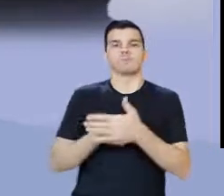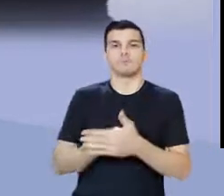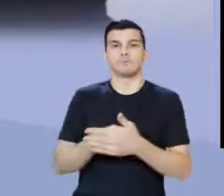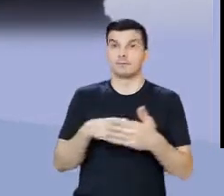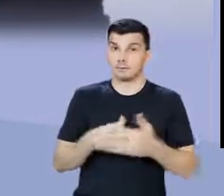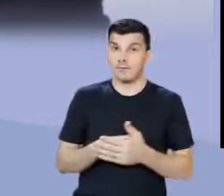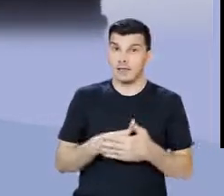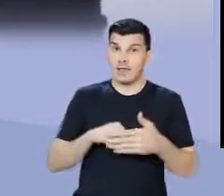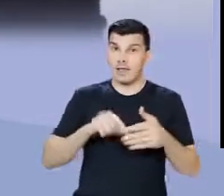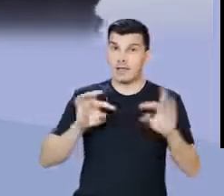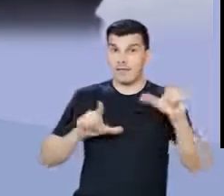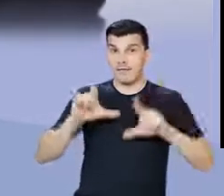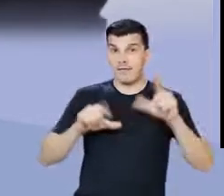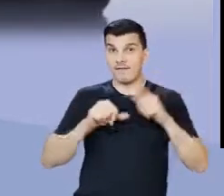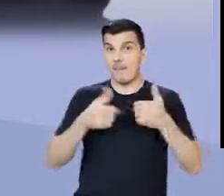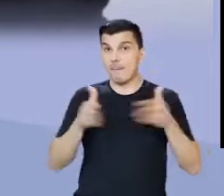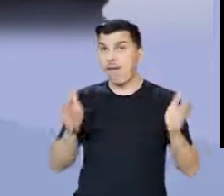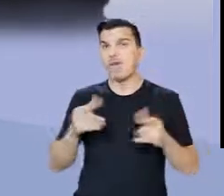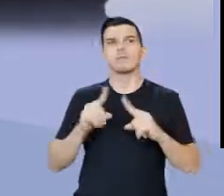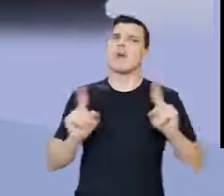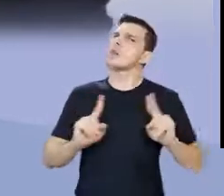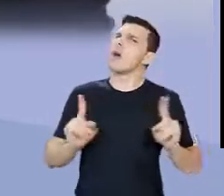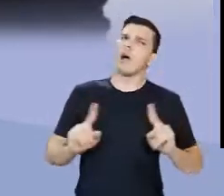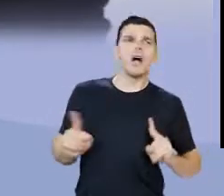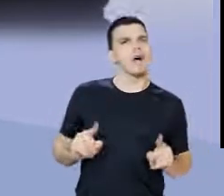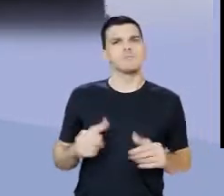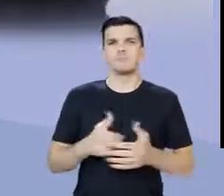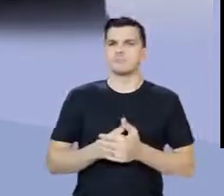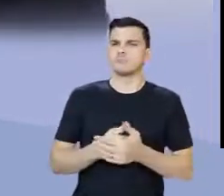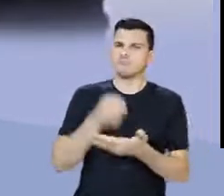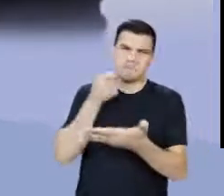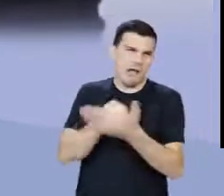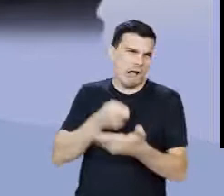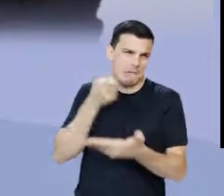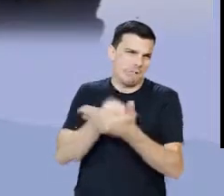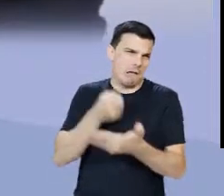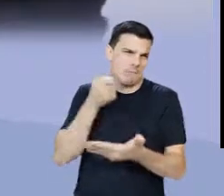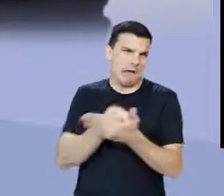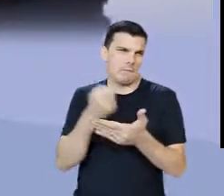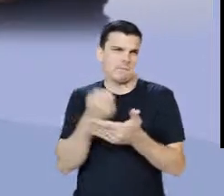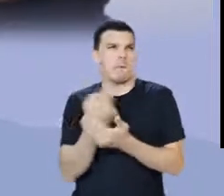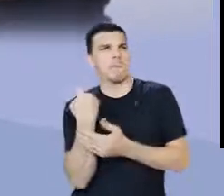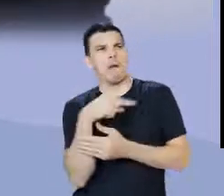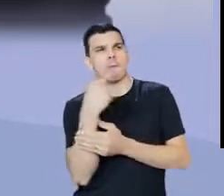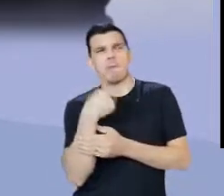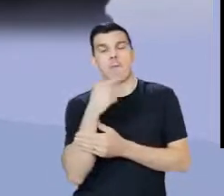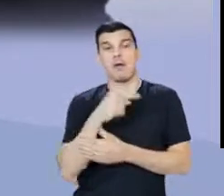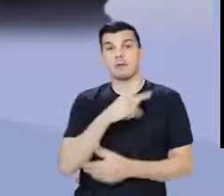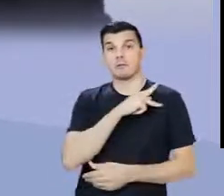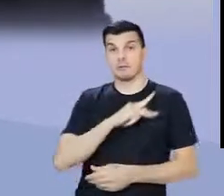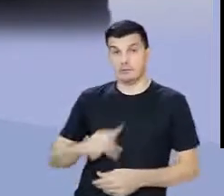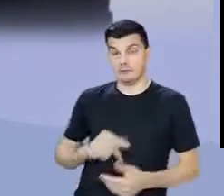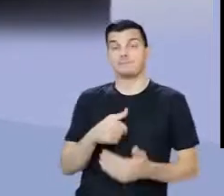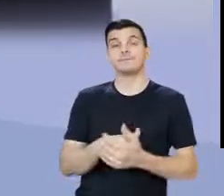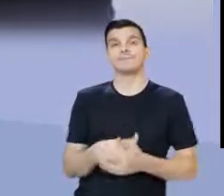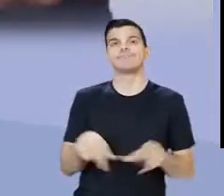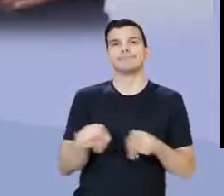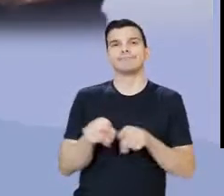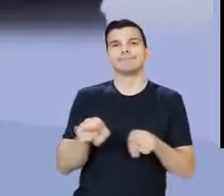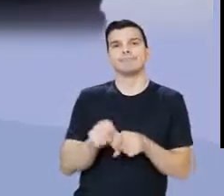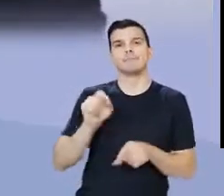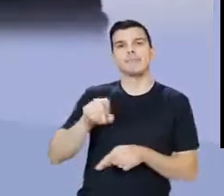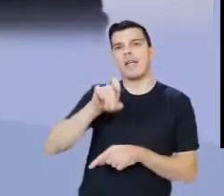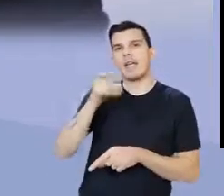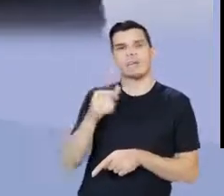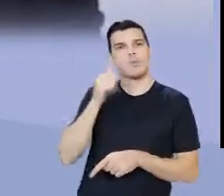É claro que as TVs, então, vão se unir e vão começar a detonar a imagem do presidente. E aí os escândalos, também o escândalo da